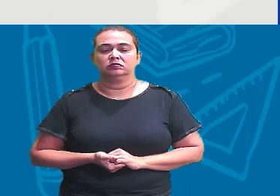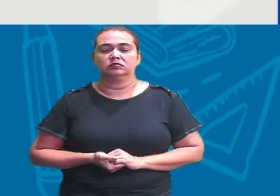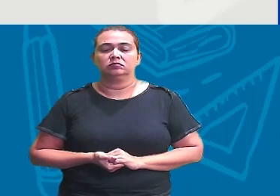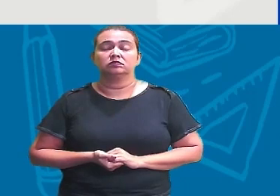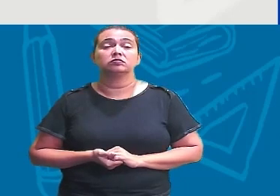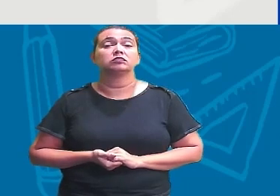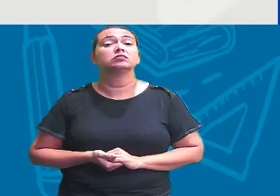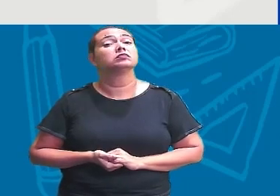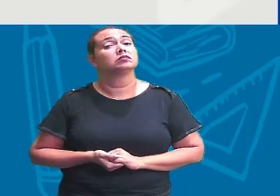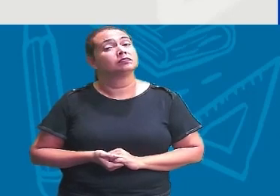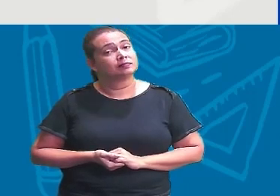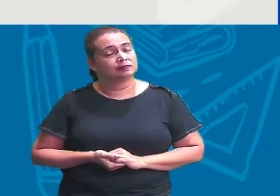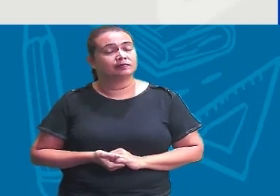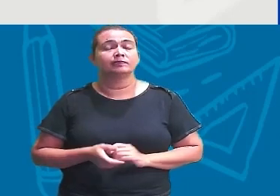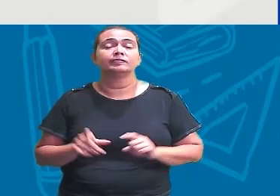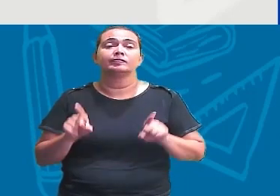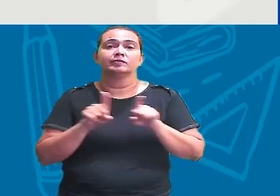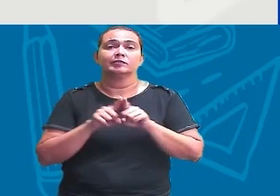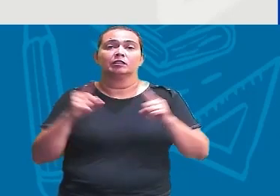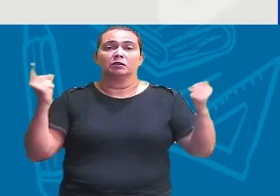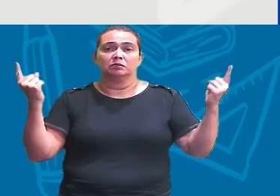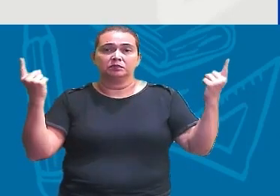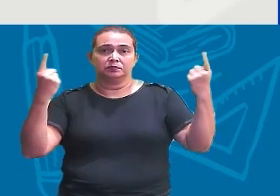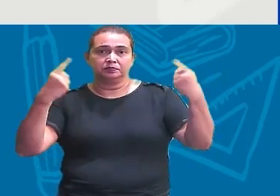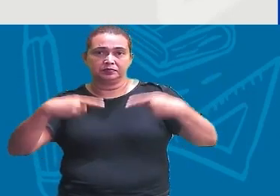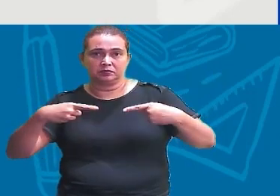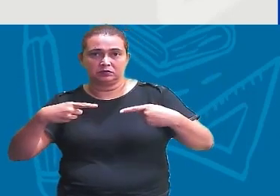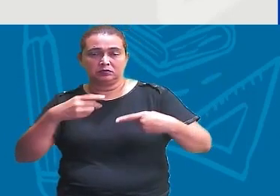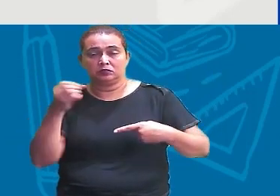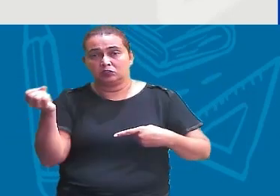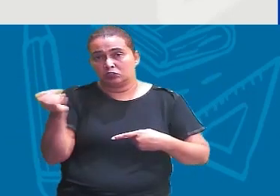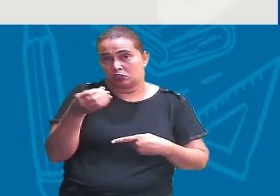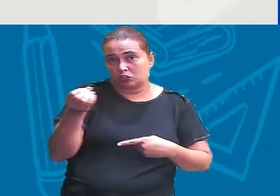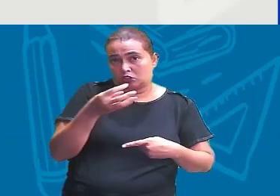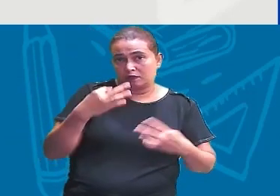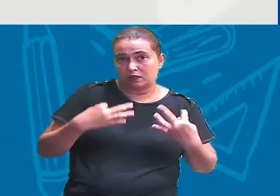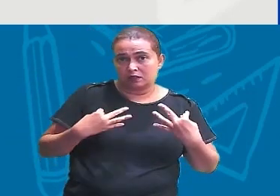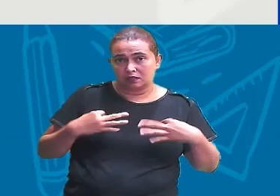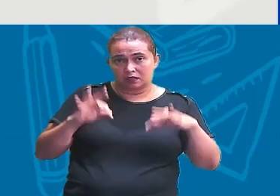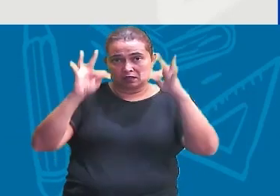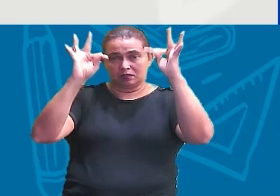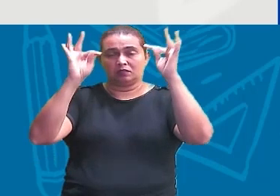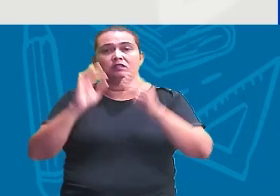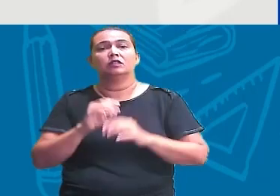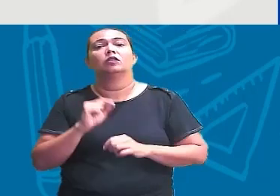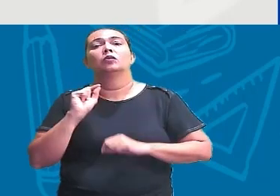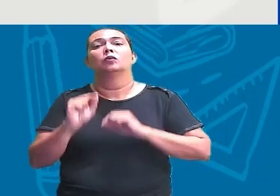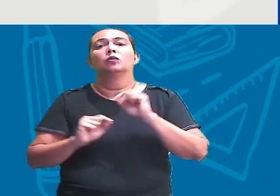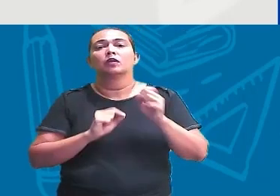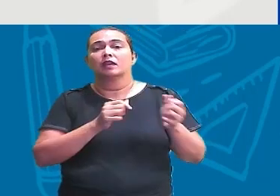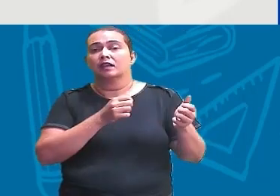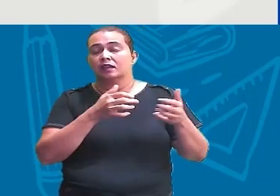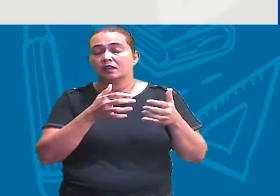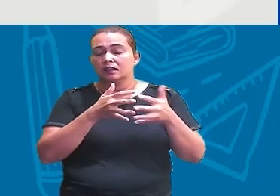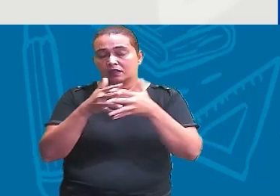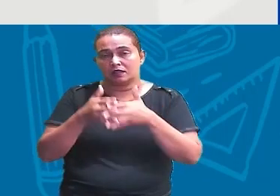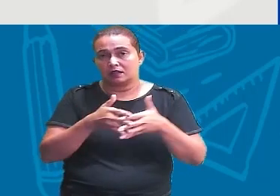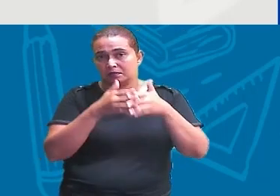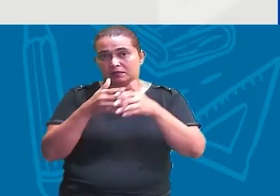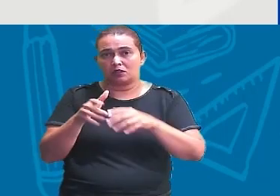Nos combates, também houve a utilização de novas tecnologias bélicas, como tanques de guerra e